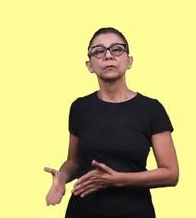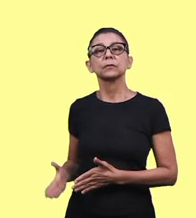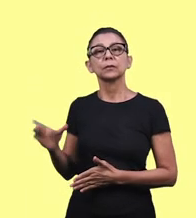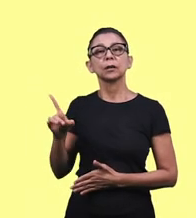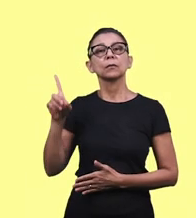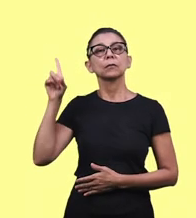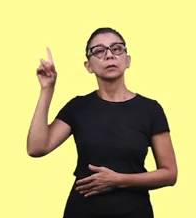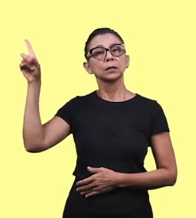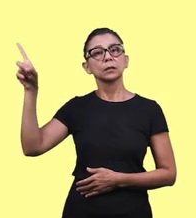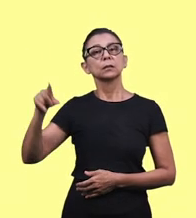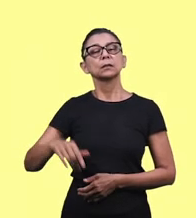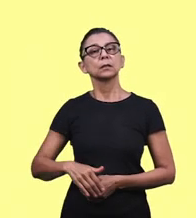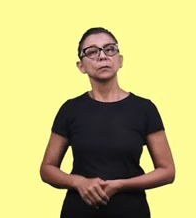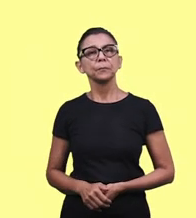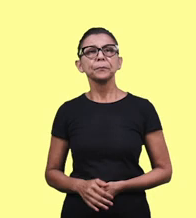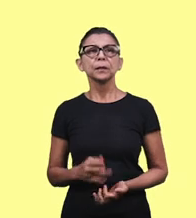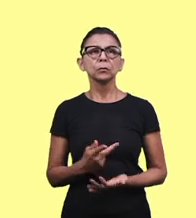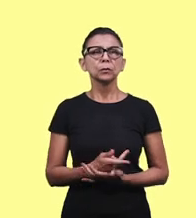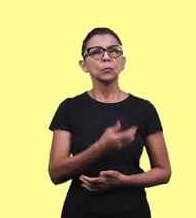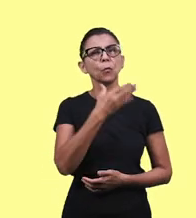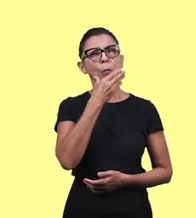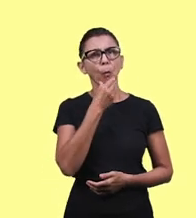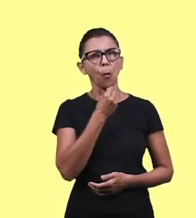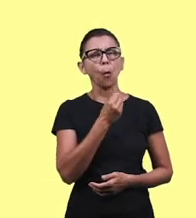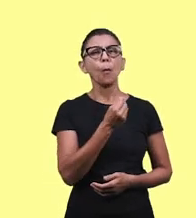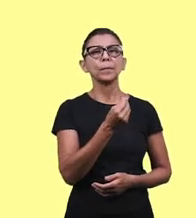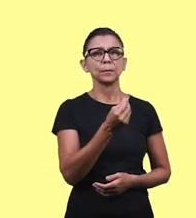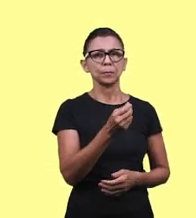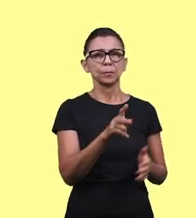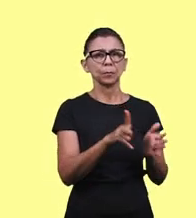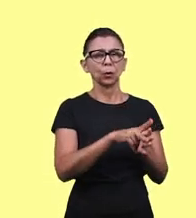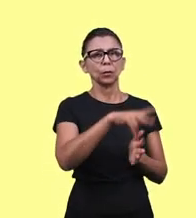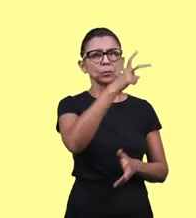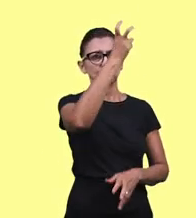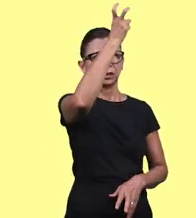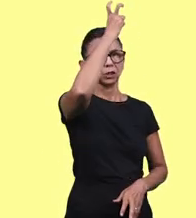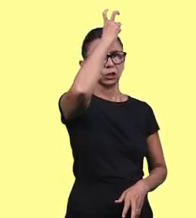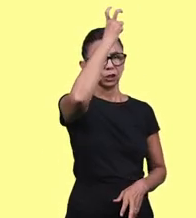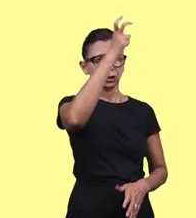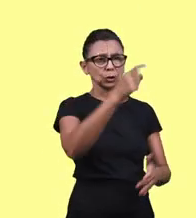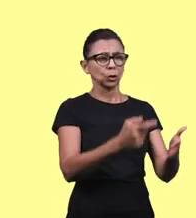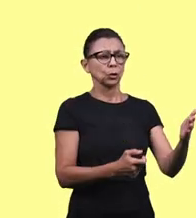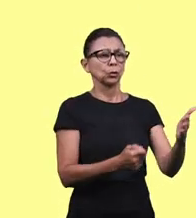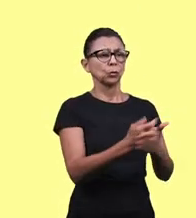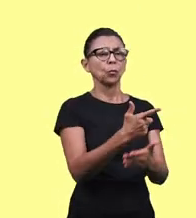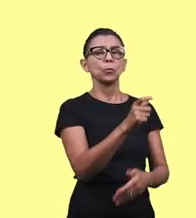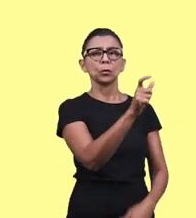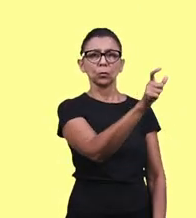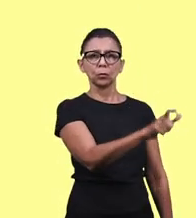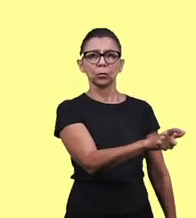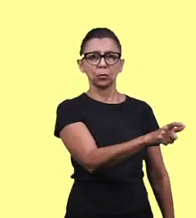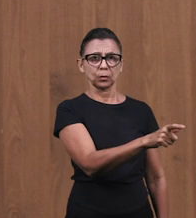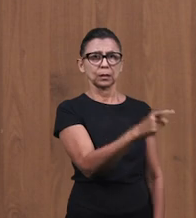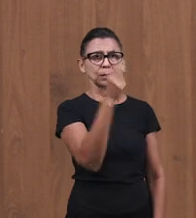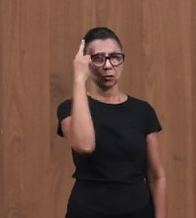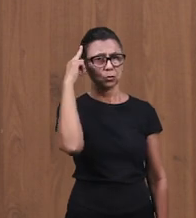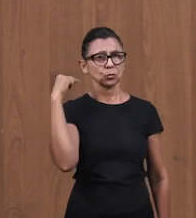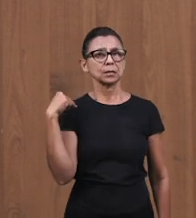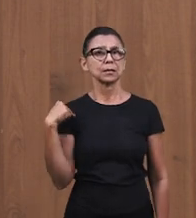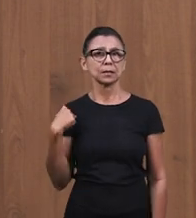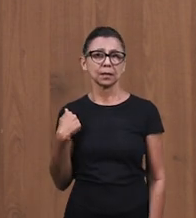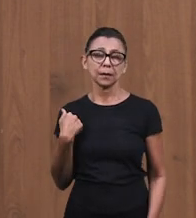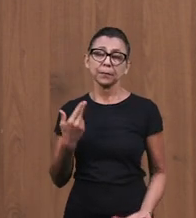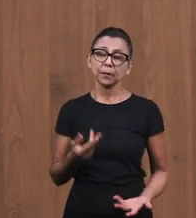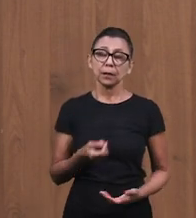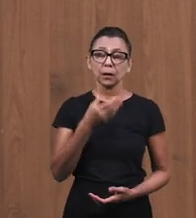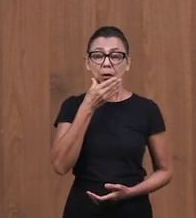Aleluia. José, ele foi comprado por um egípcio importante, que era capitão da guarda de Faraó. O nome dele era Potifar. E esse